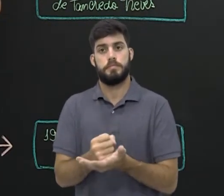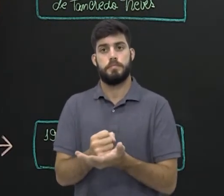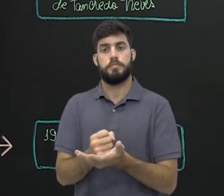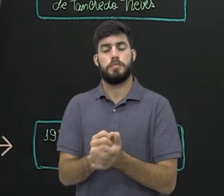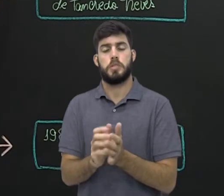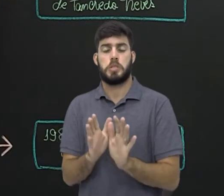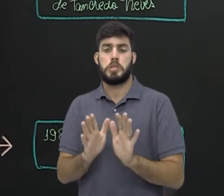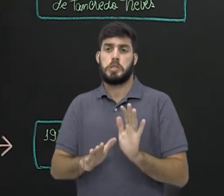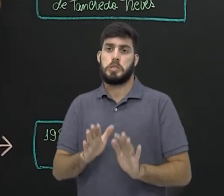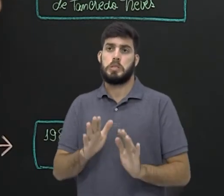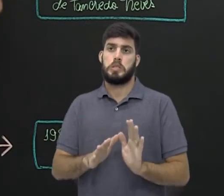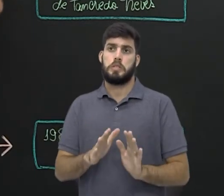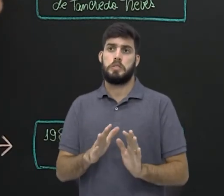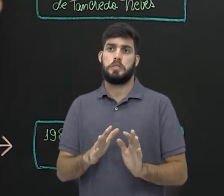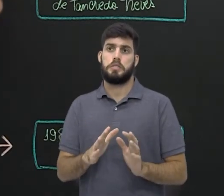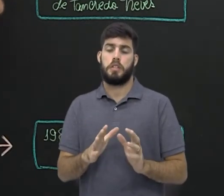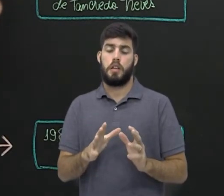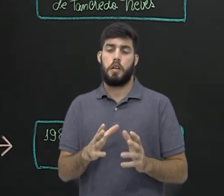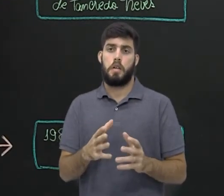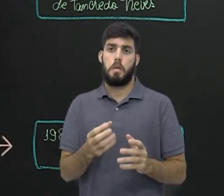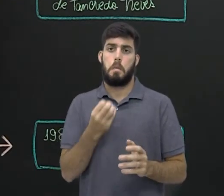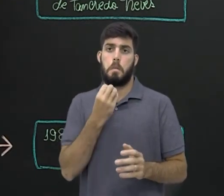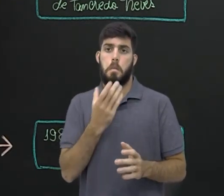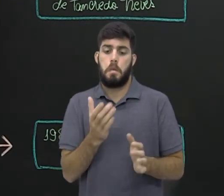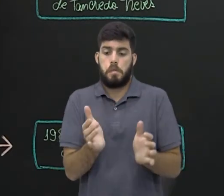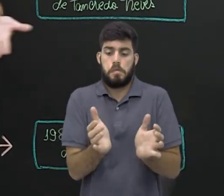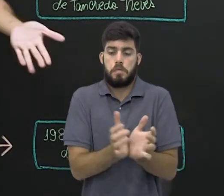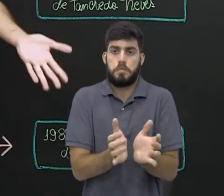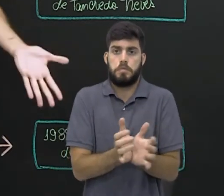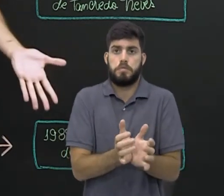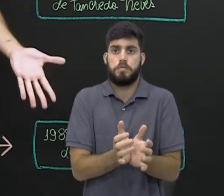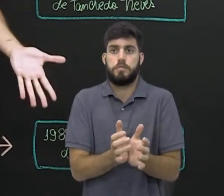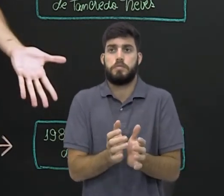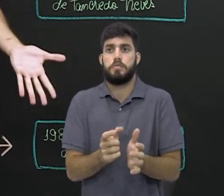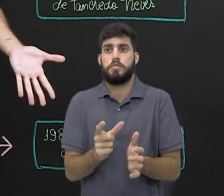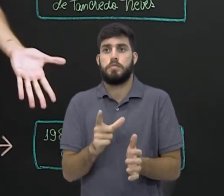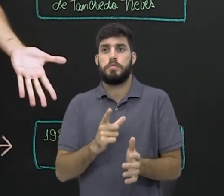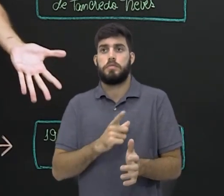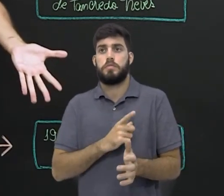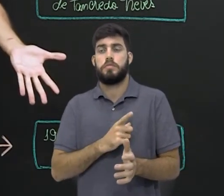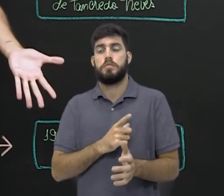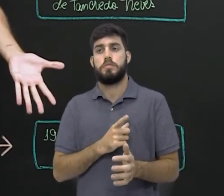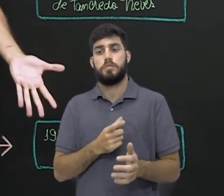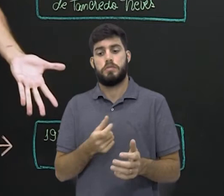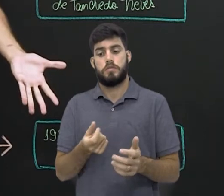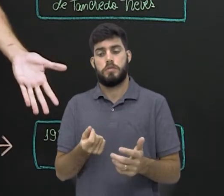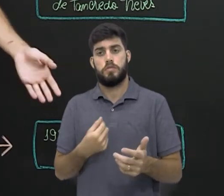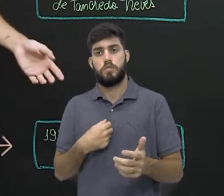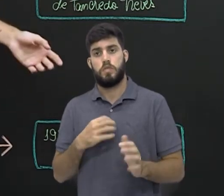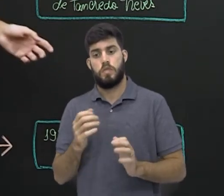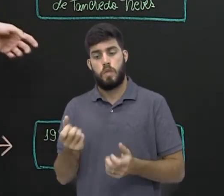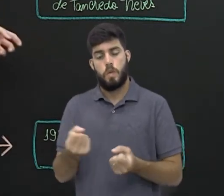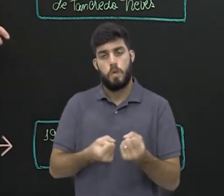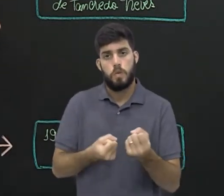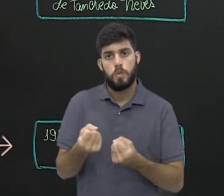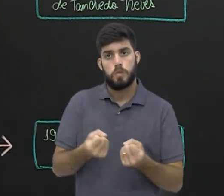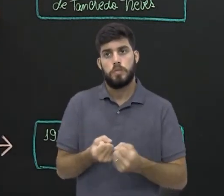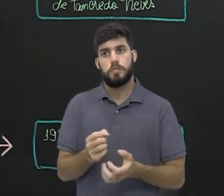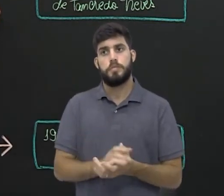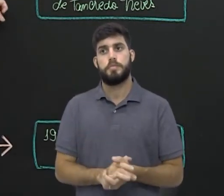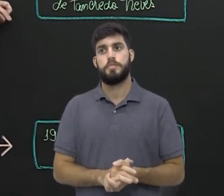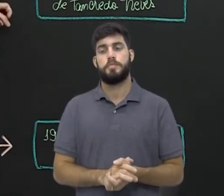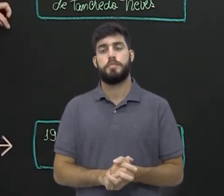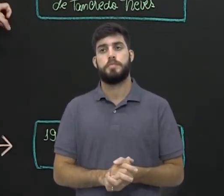boa parte dessa redemocratização tivesse sob o controle dos militares. Tá bem?